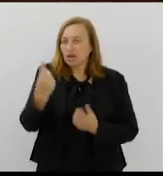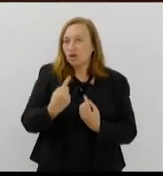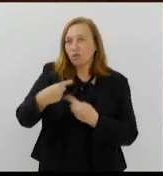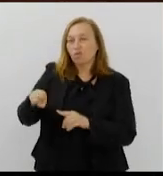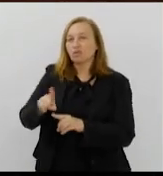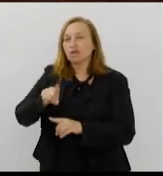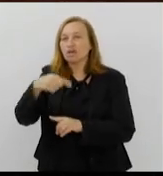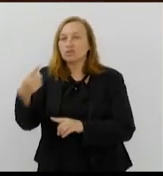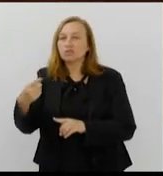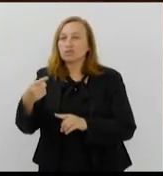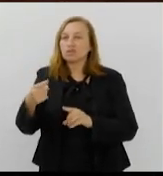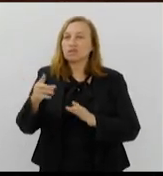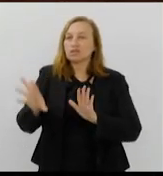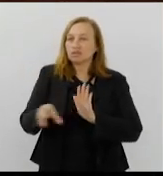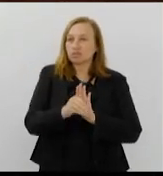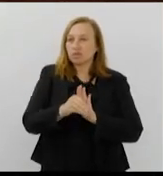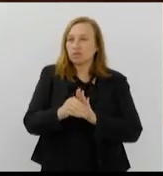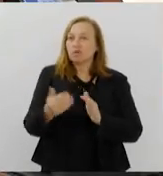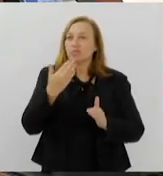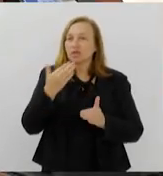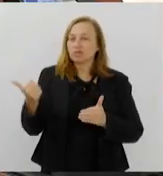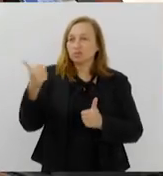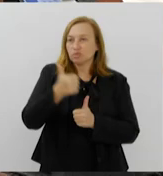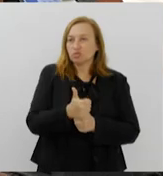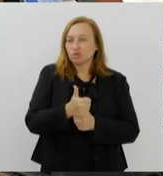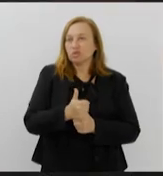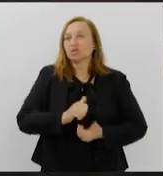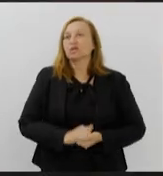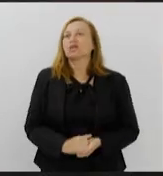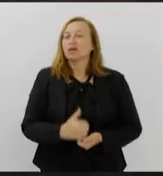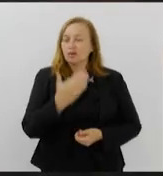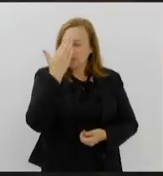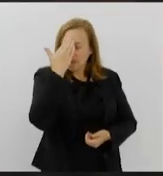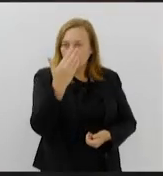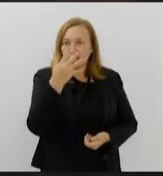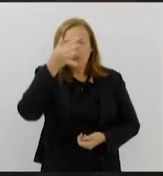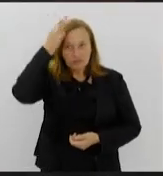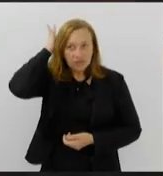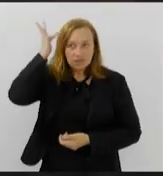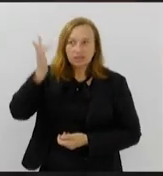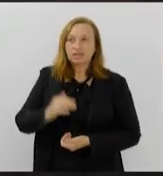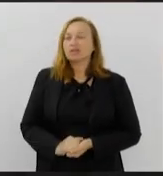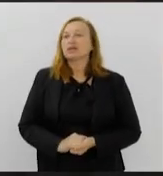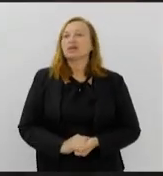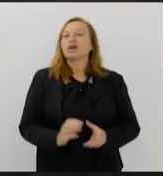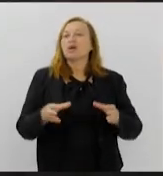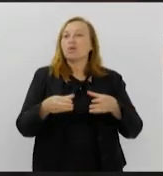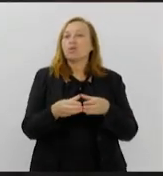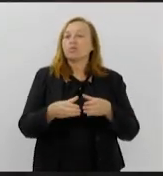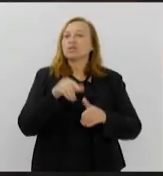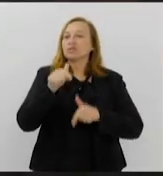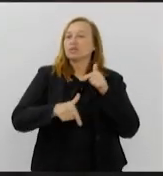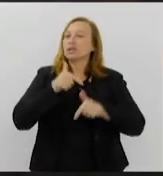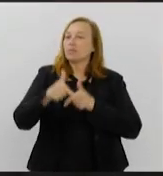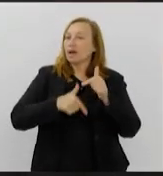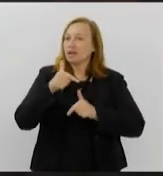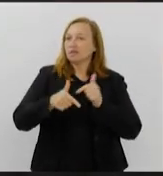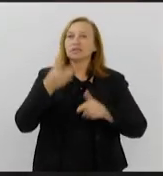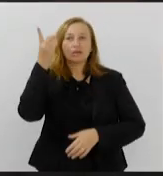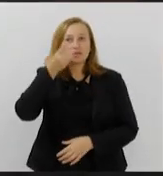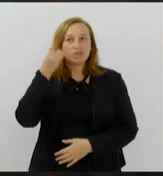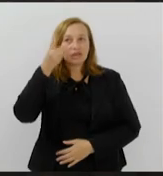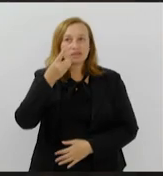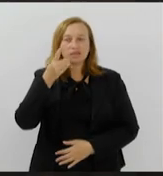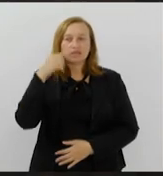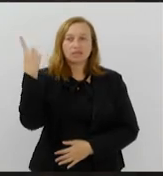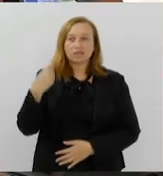Contrário às demais emendas, concluindo por substitutivo. Muito obrigado, Fred. Pela Comissão de Trabalho, deputada Dani